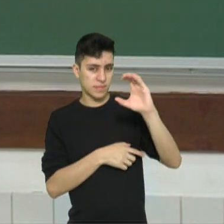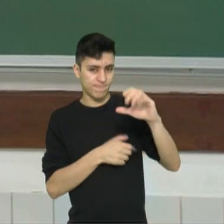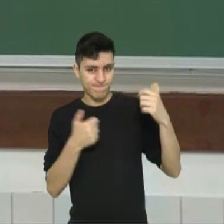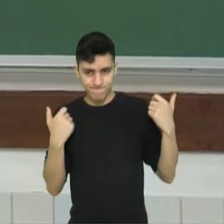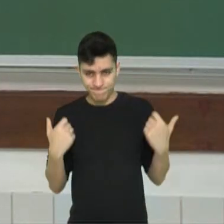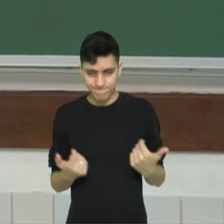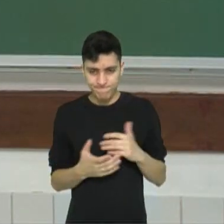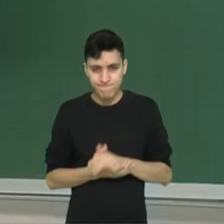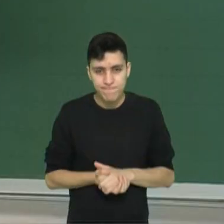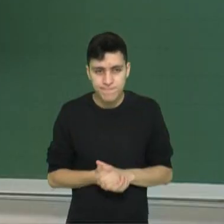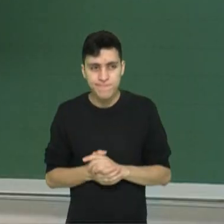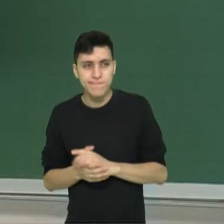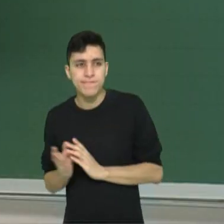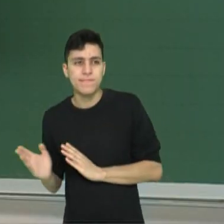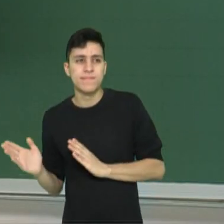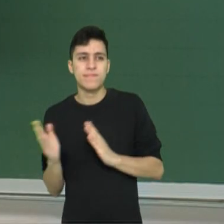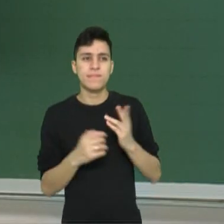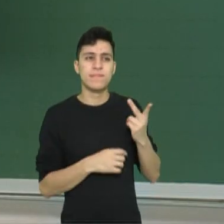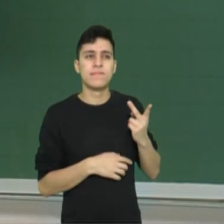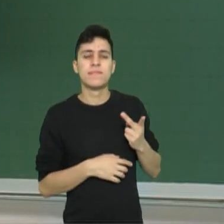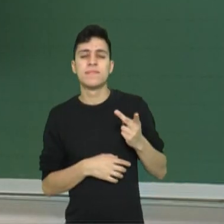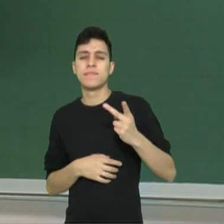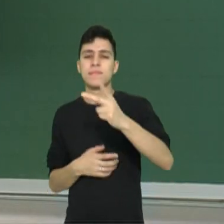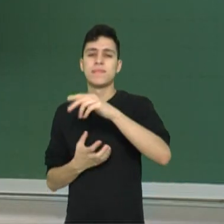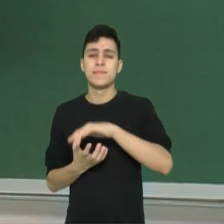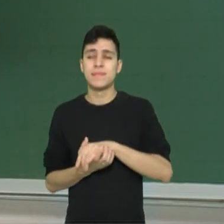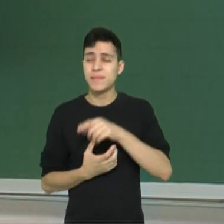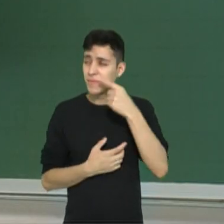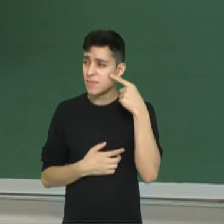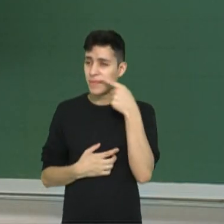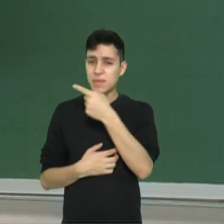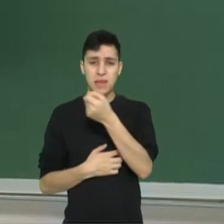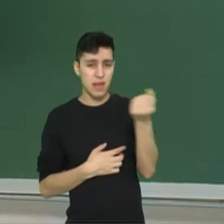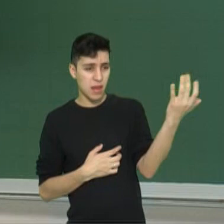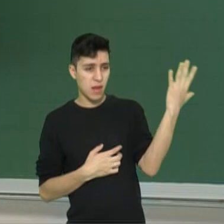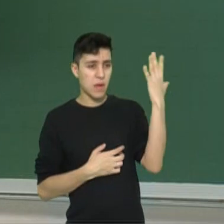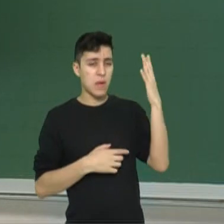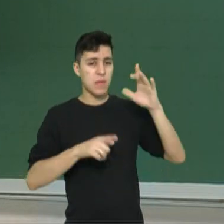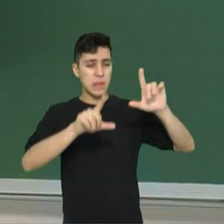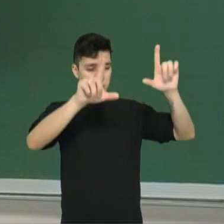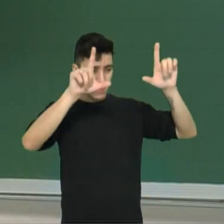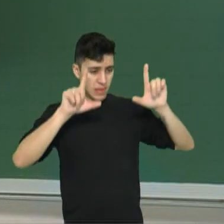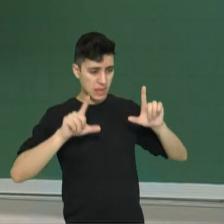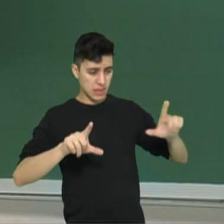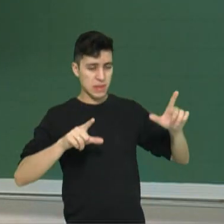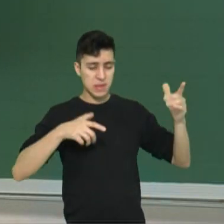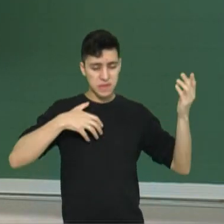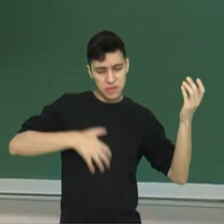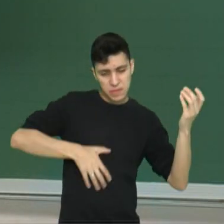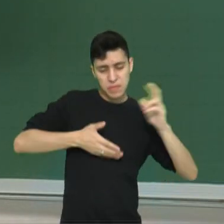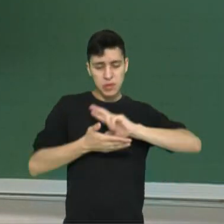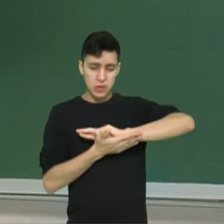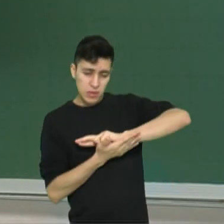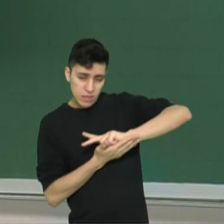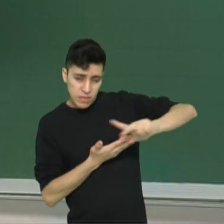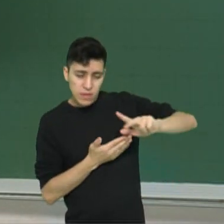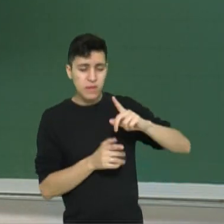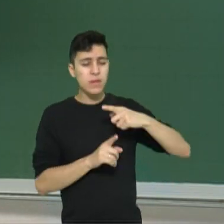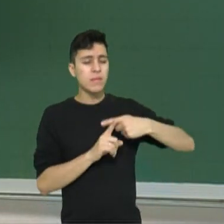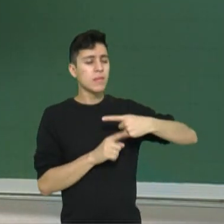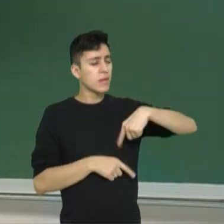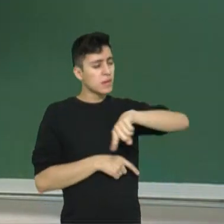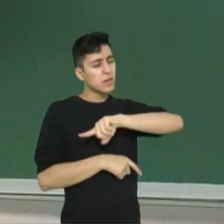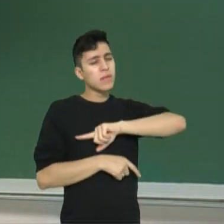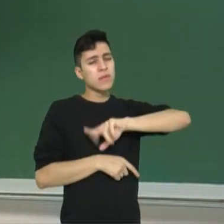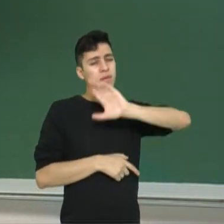ok? Avançando então, eu queria trazer alguns instrumentos diferentes para vocês ali, para a gente fugir um pouco daquele